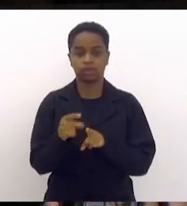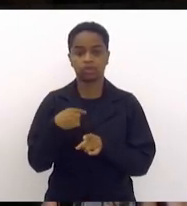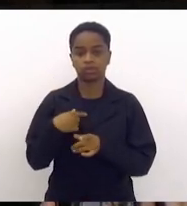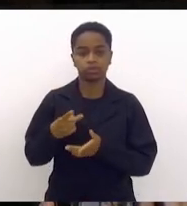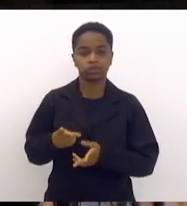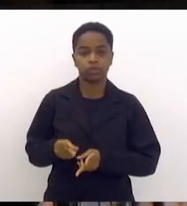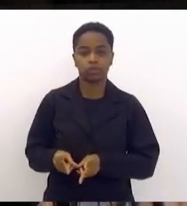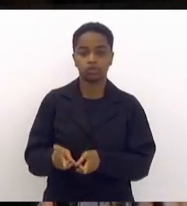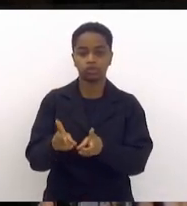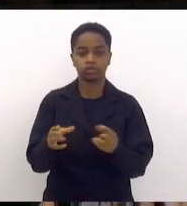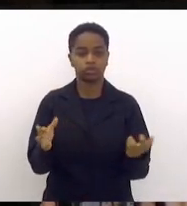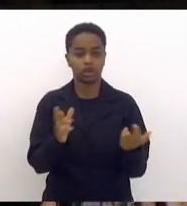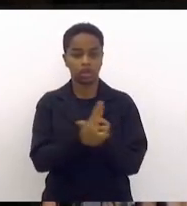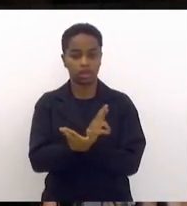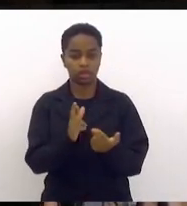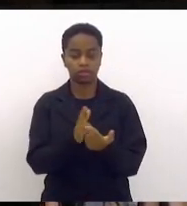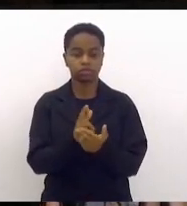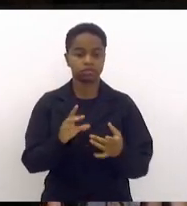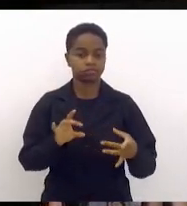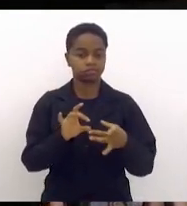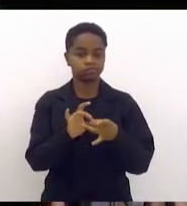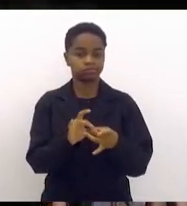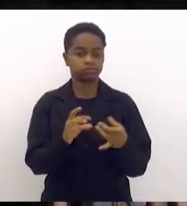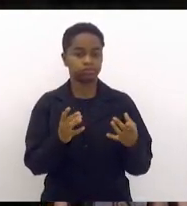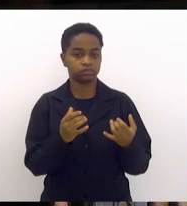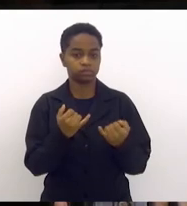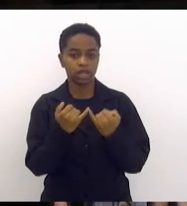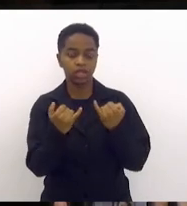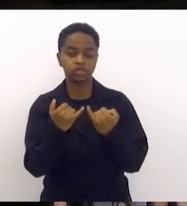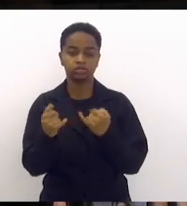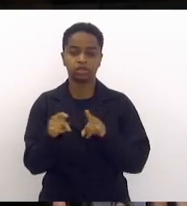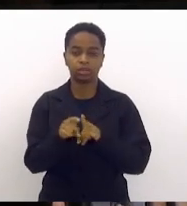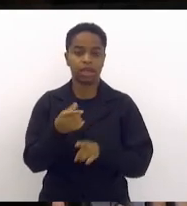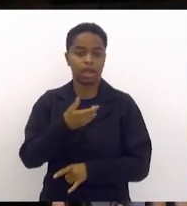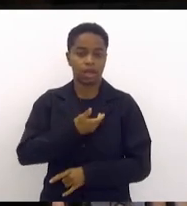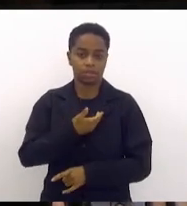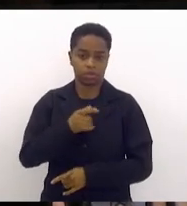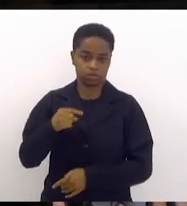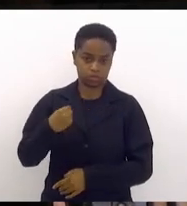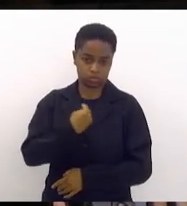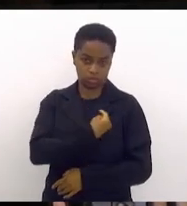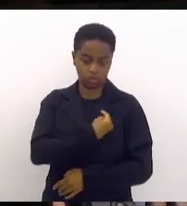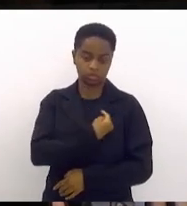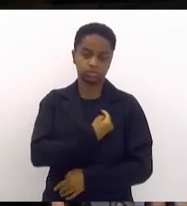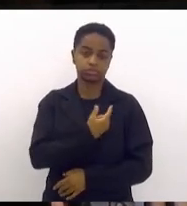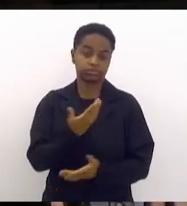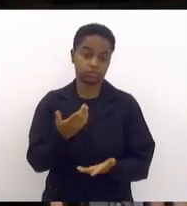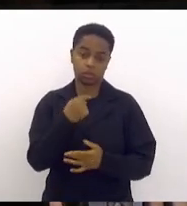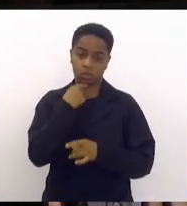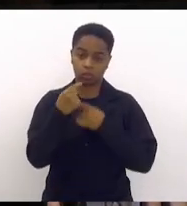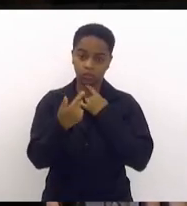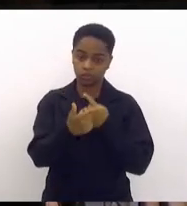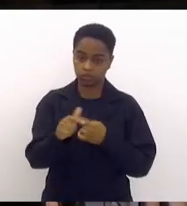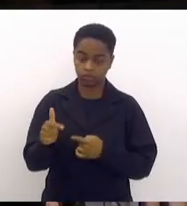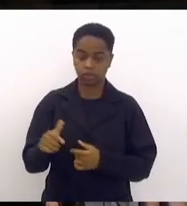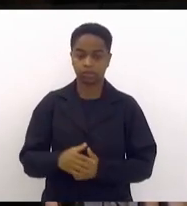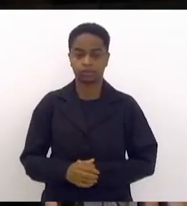relação bastante próxima não é é amigo de todos nós sem sombra de dúvidas